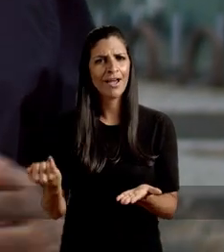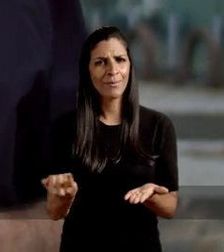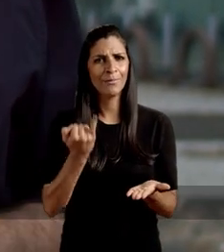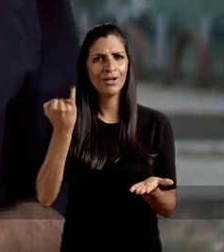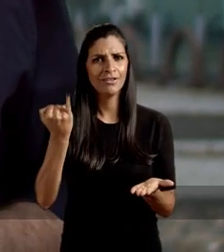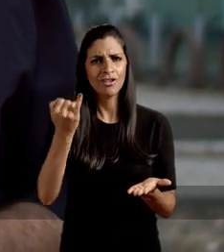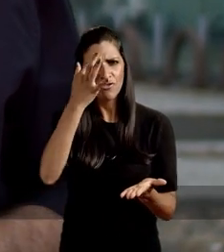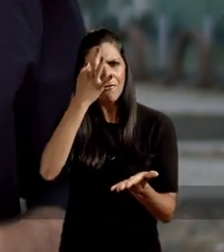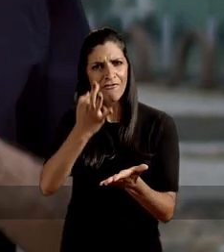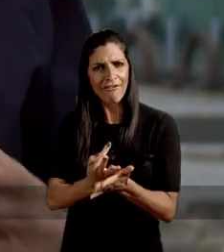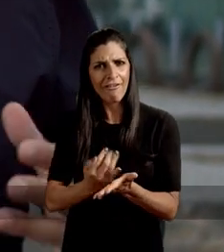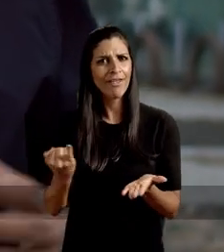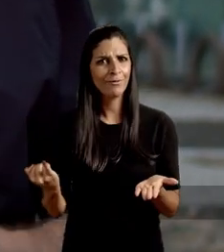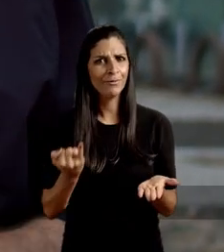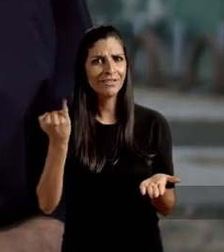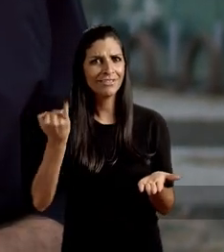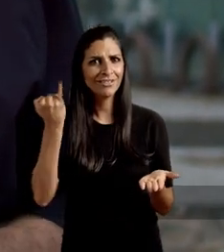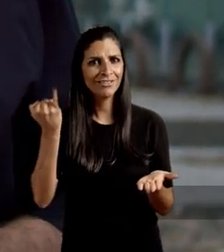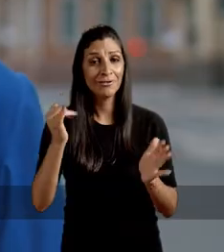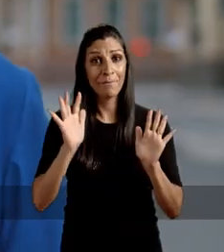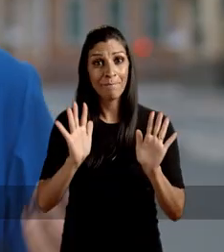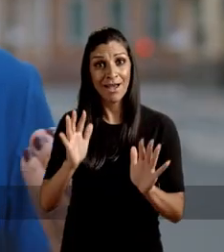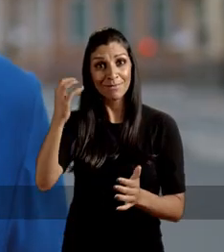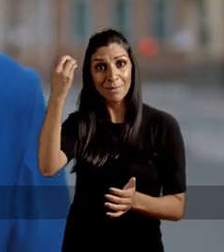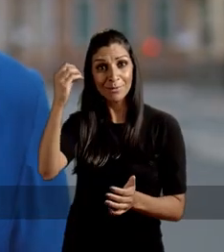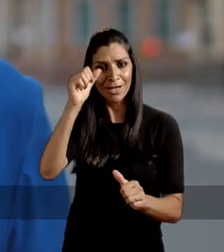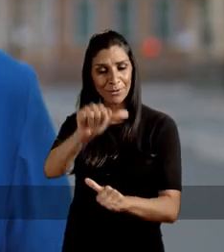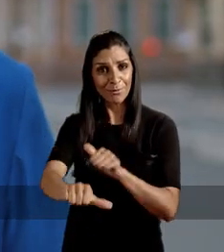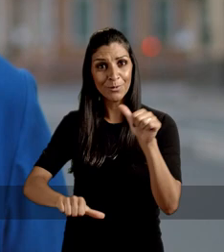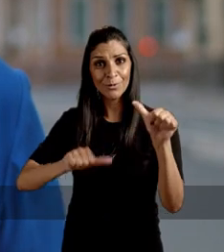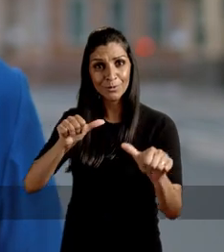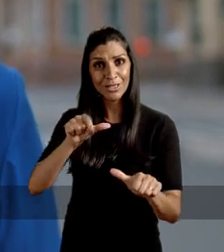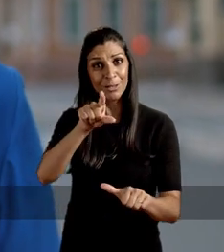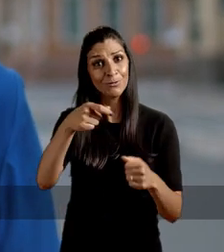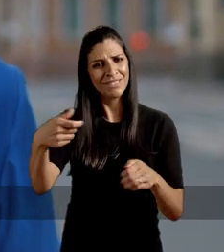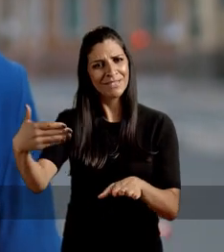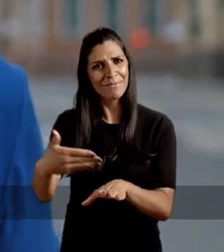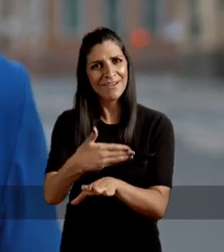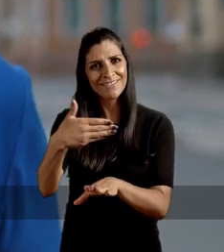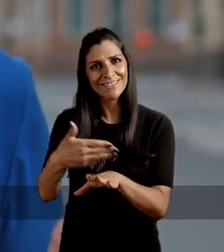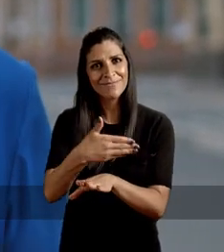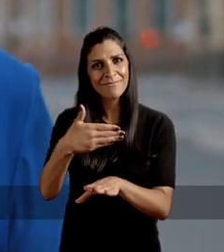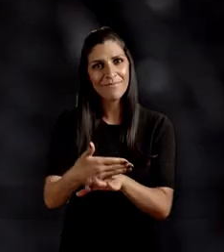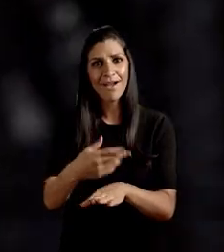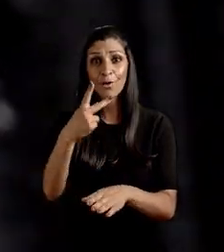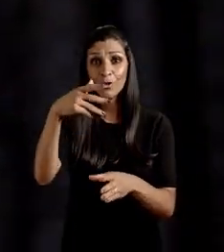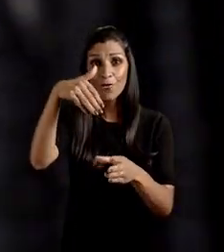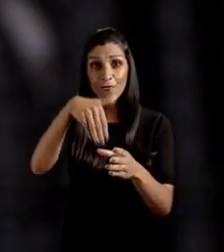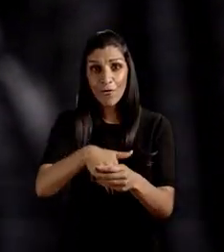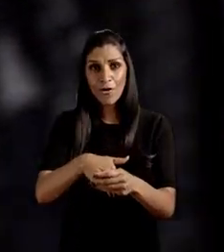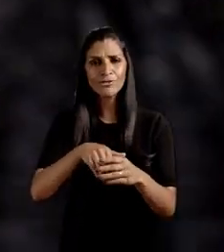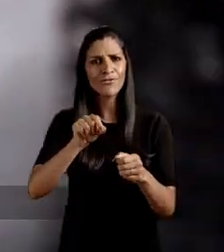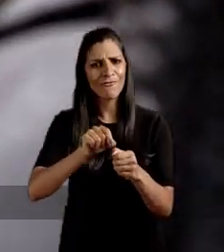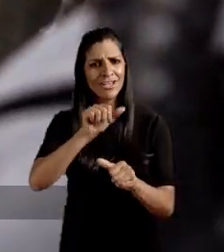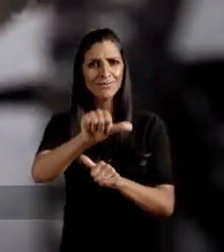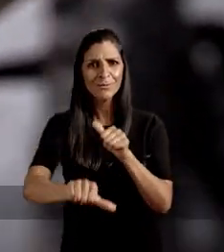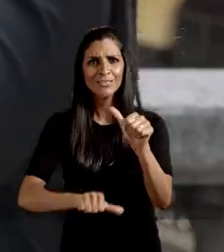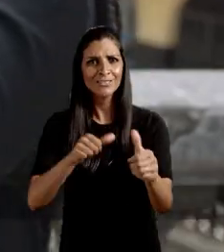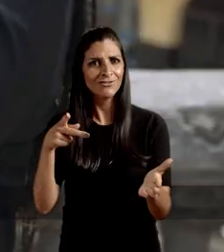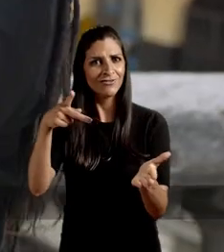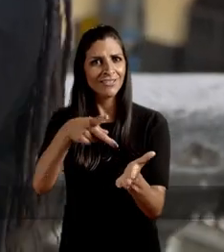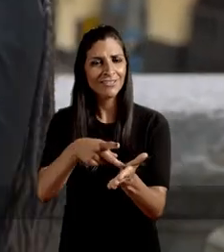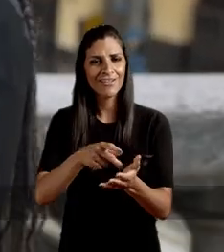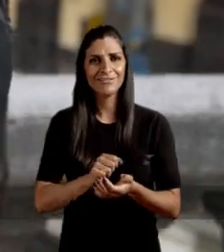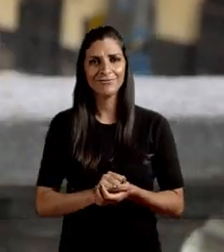Acreditar é importante, ter fé é importante. Mas para Porto Alegre mudar, tu tens que participar. É o teu voto que faz a